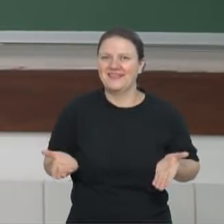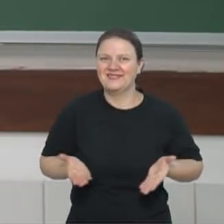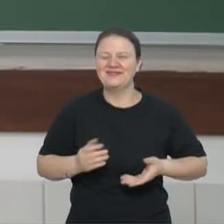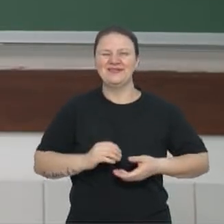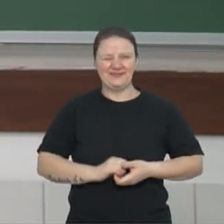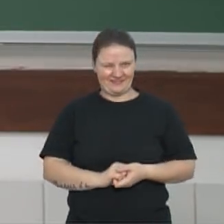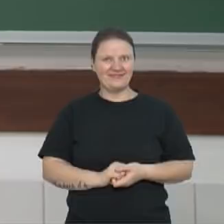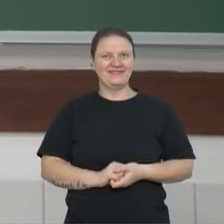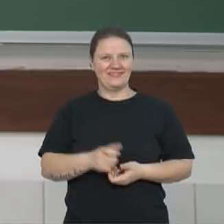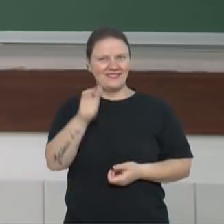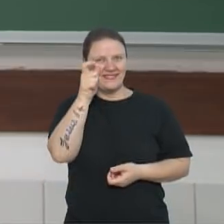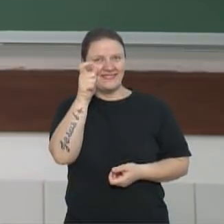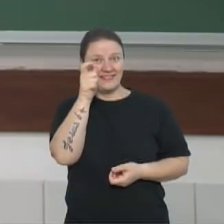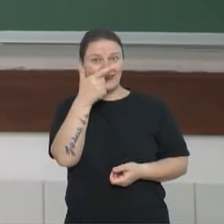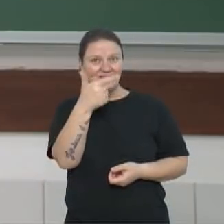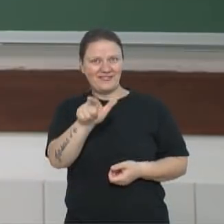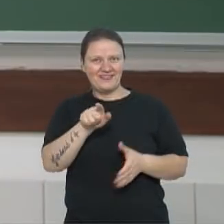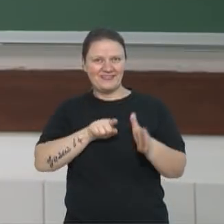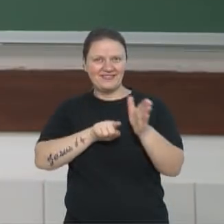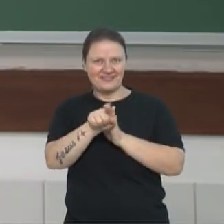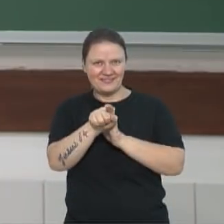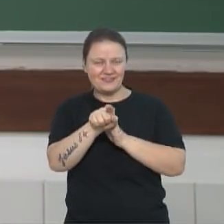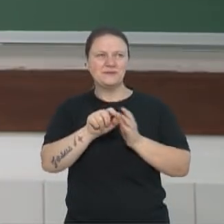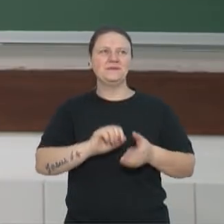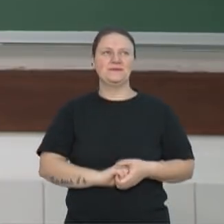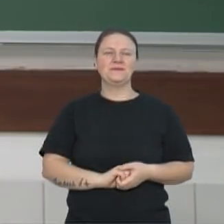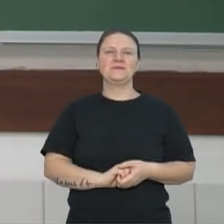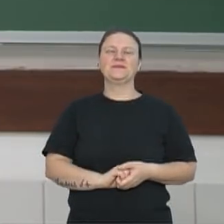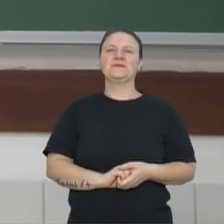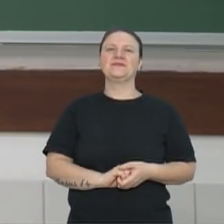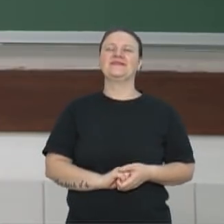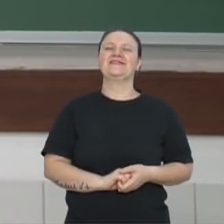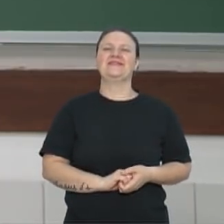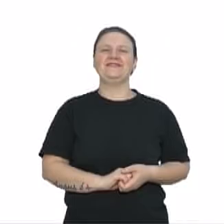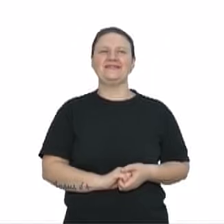beleza? Então vamos para mais um teste? Vem comigo.